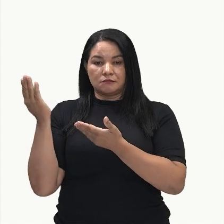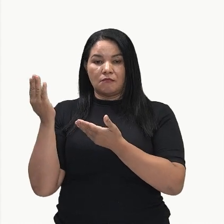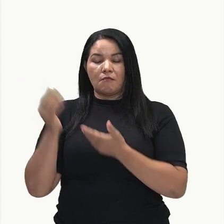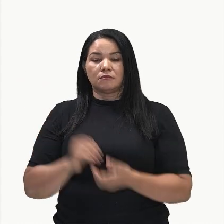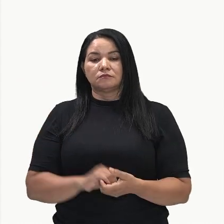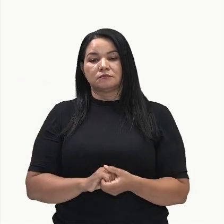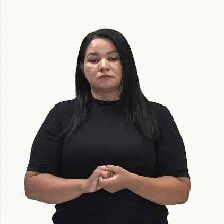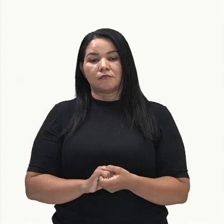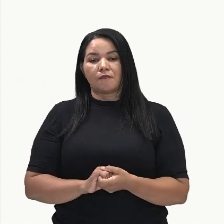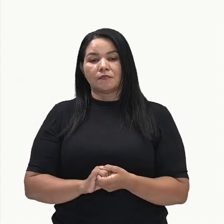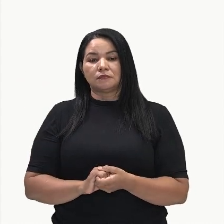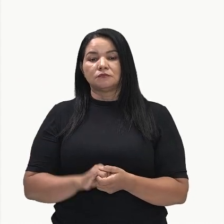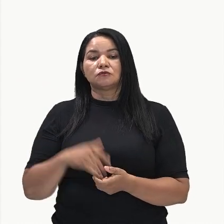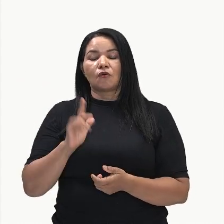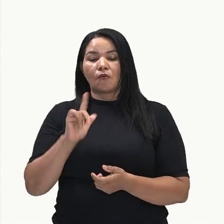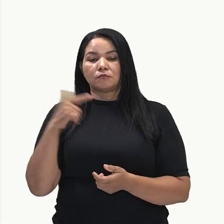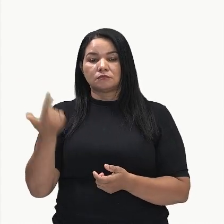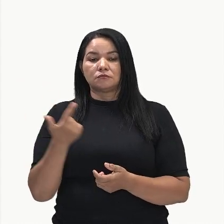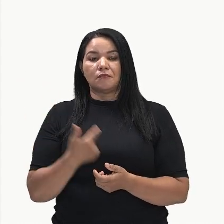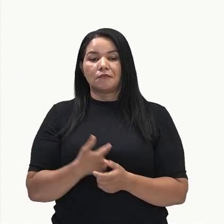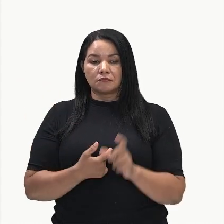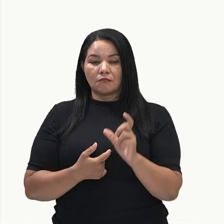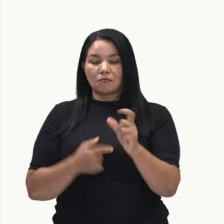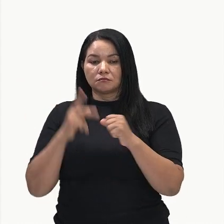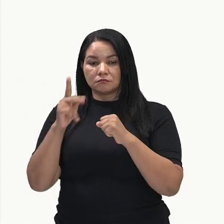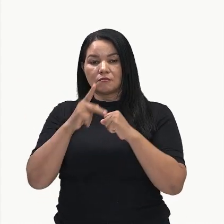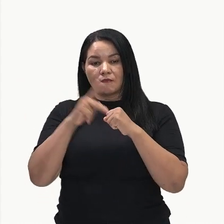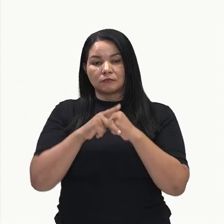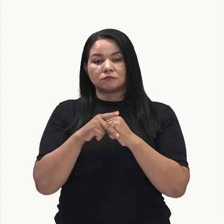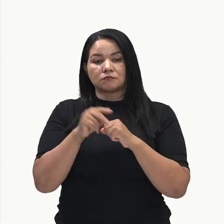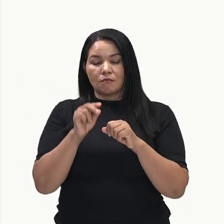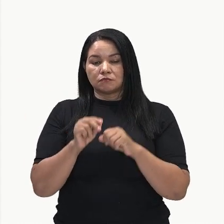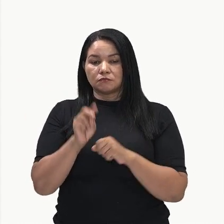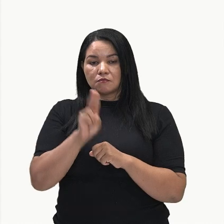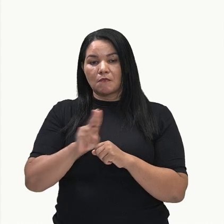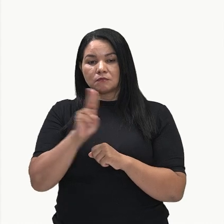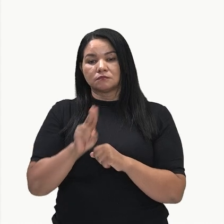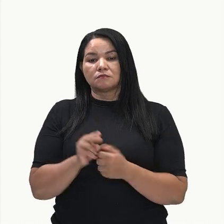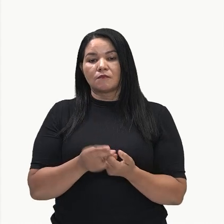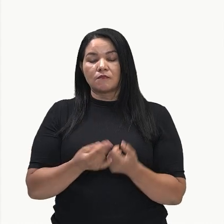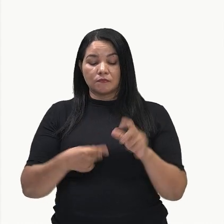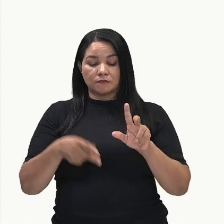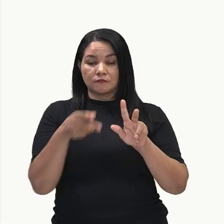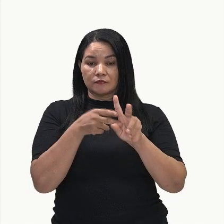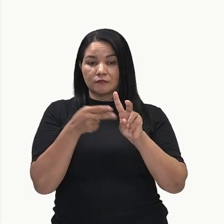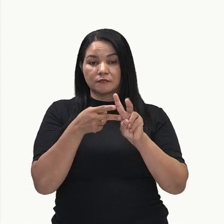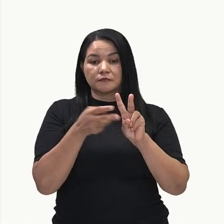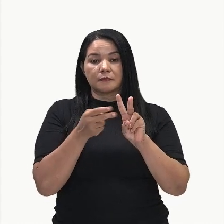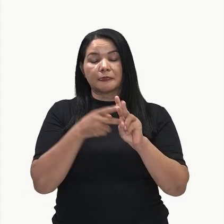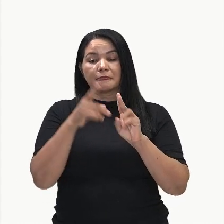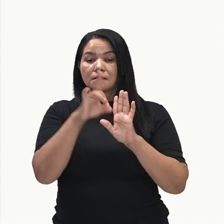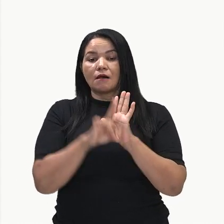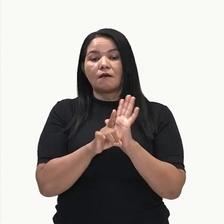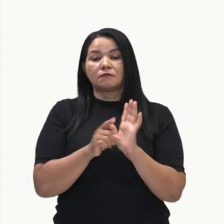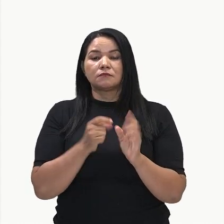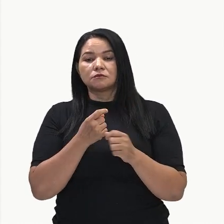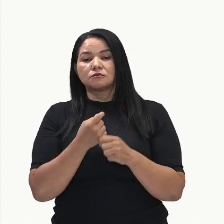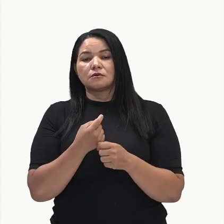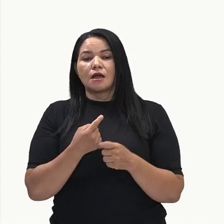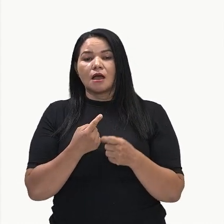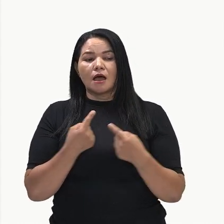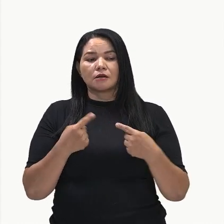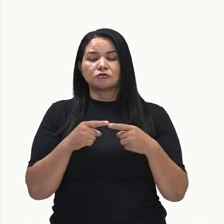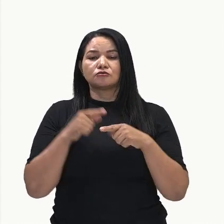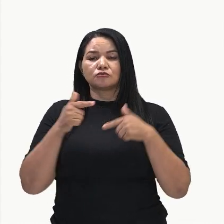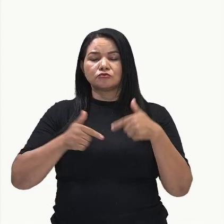Como defendem os indígenas seus direitos? Ou seja, de que maneira os indígenas defendem seus direitos? E por